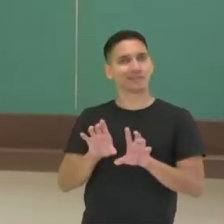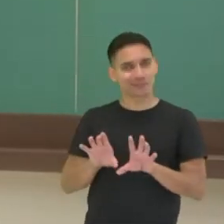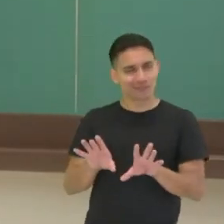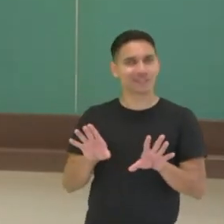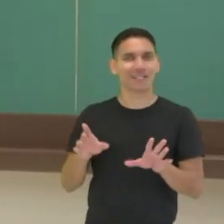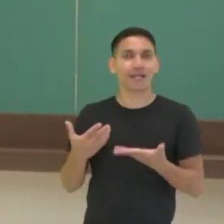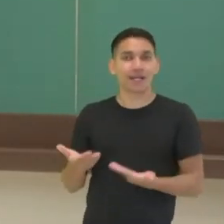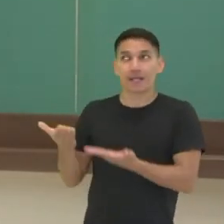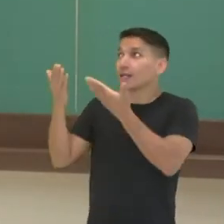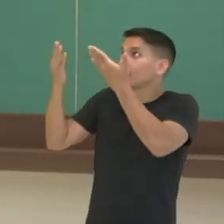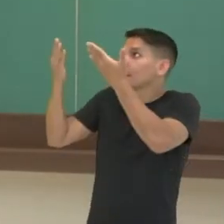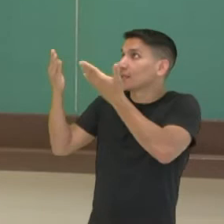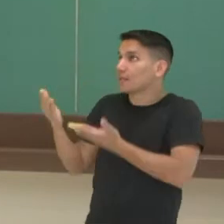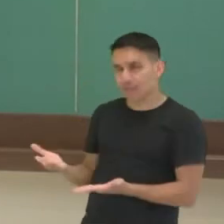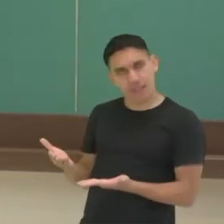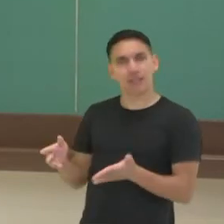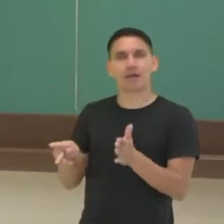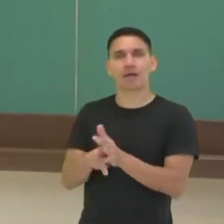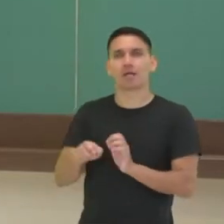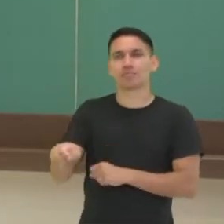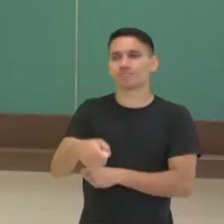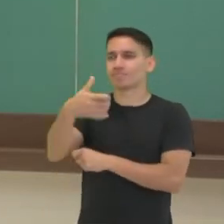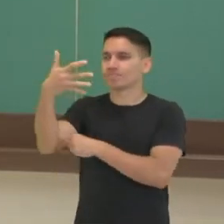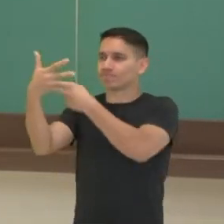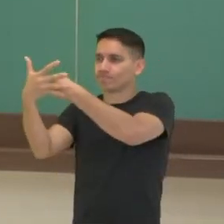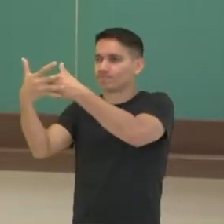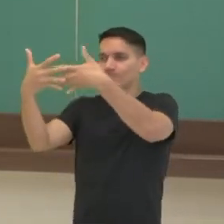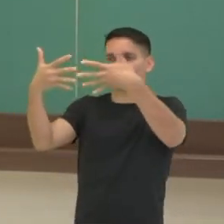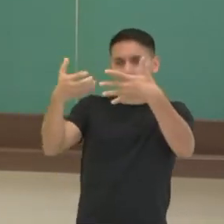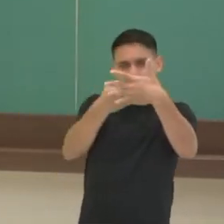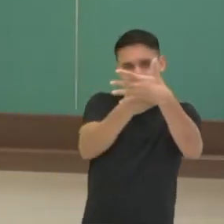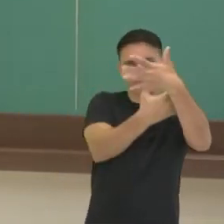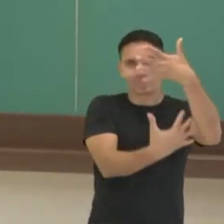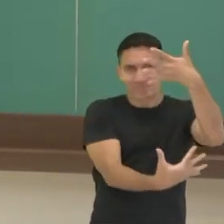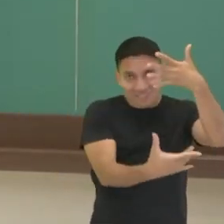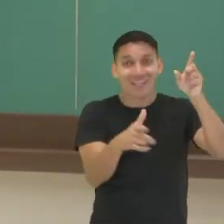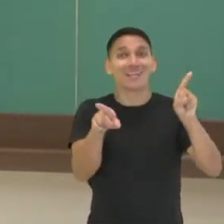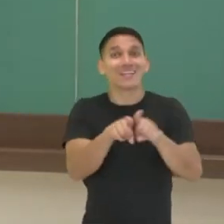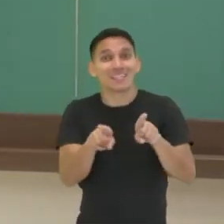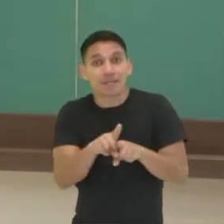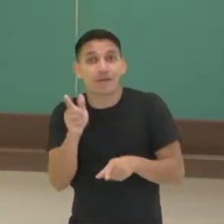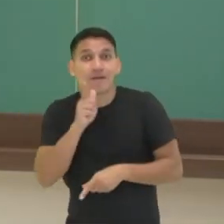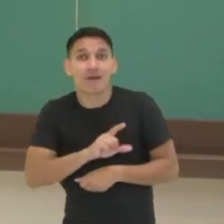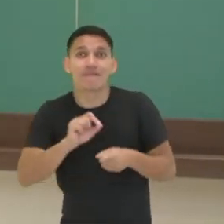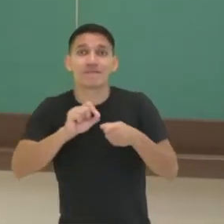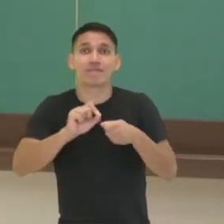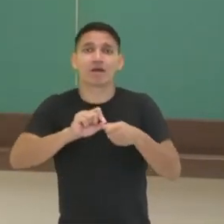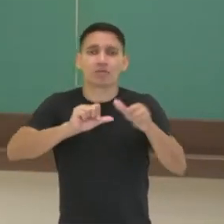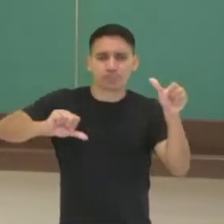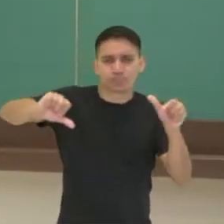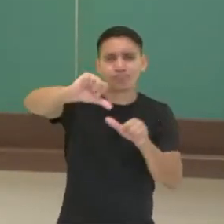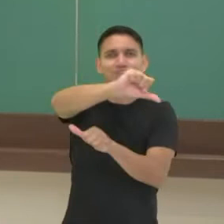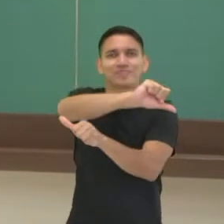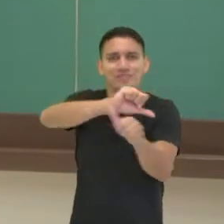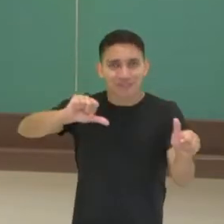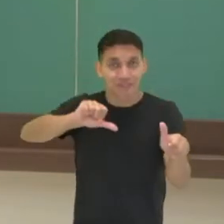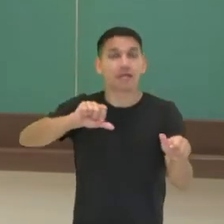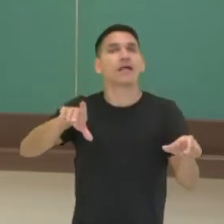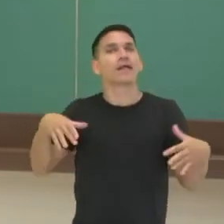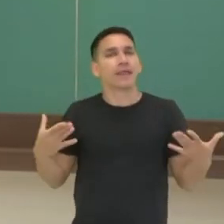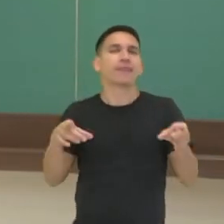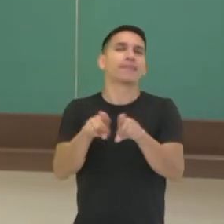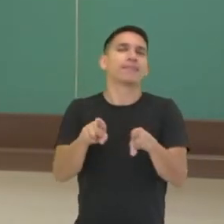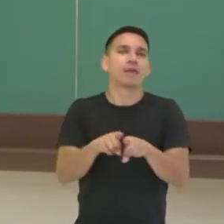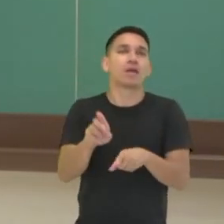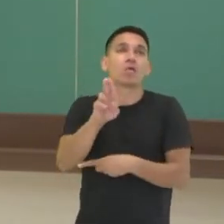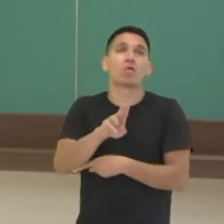aqui do diagrama de árvore, que eu posso fazer essa permuta. E também eu posso usar,